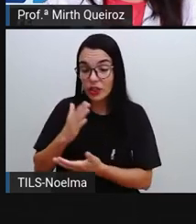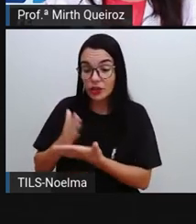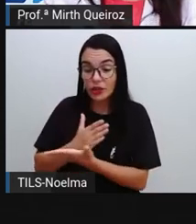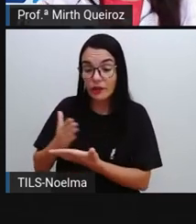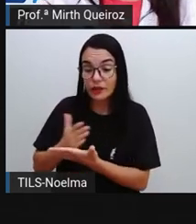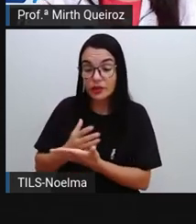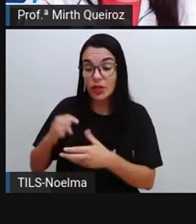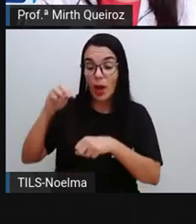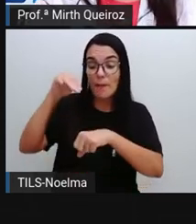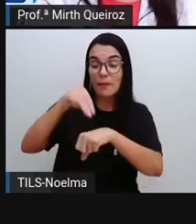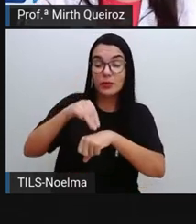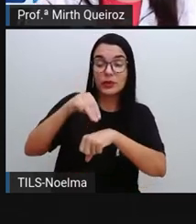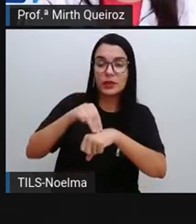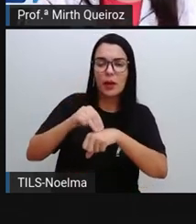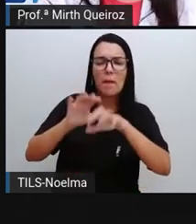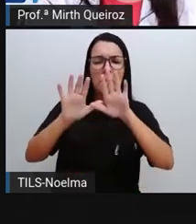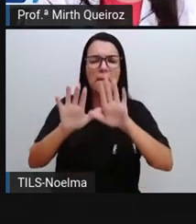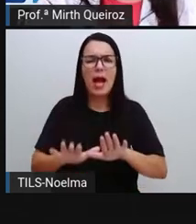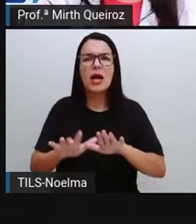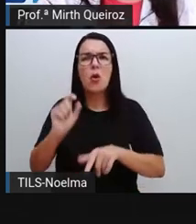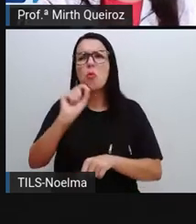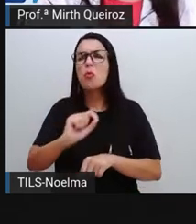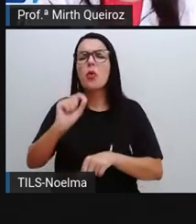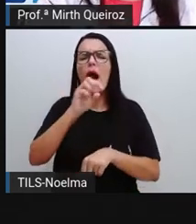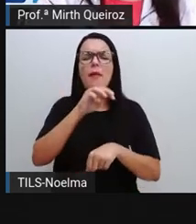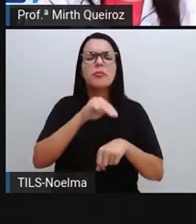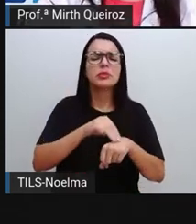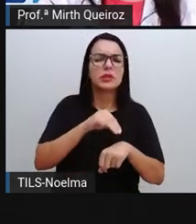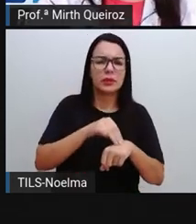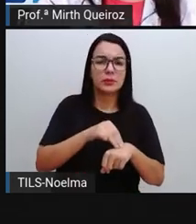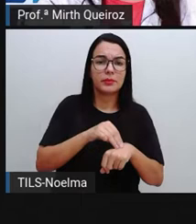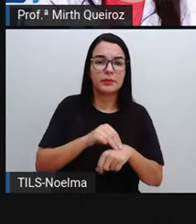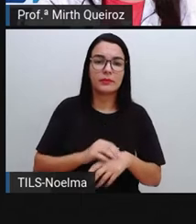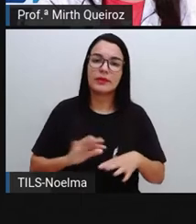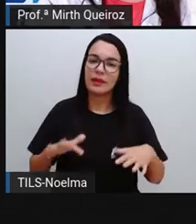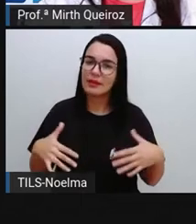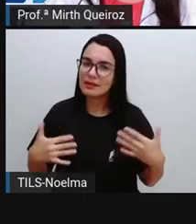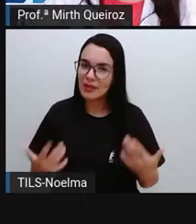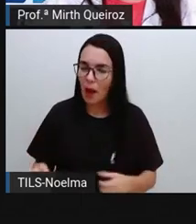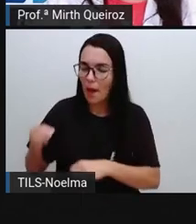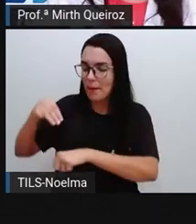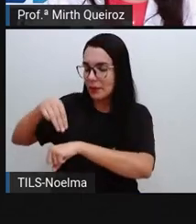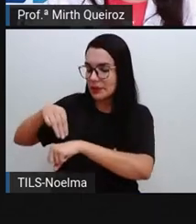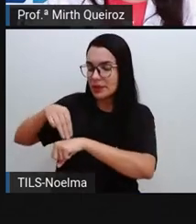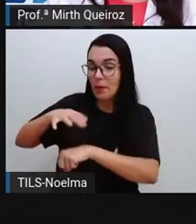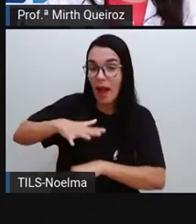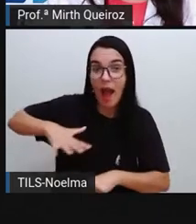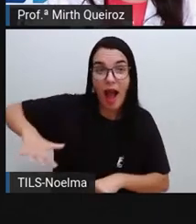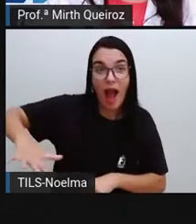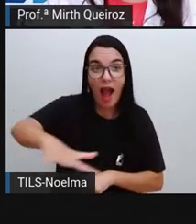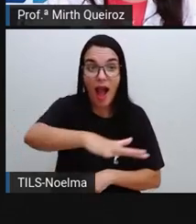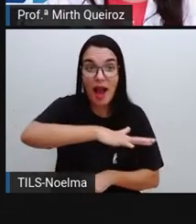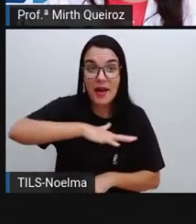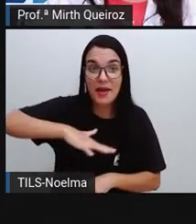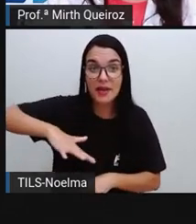municípios. Mas o que, que são municípios? Município é a área territorial total administrada